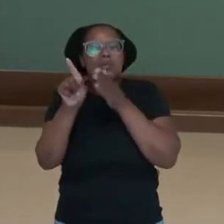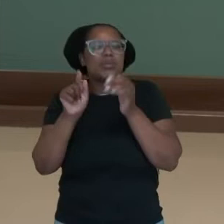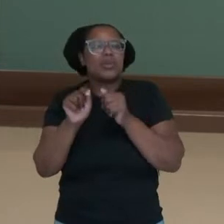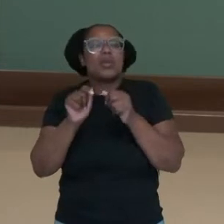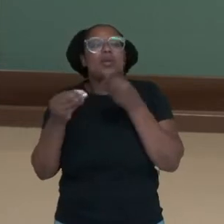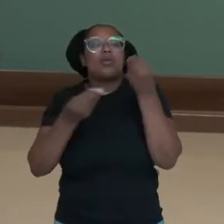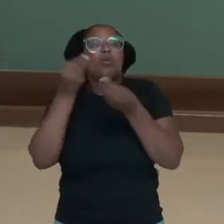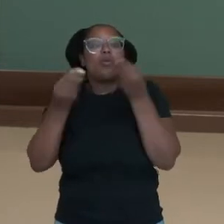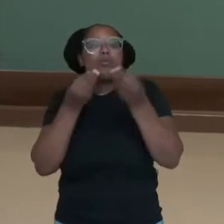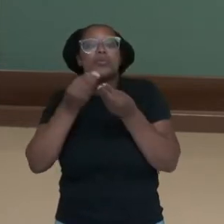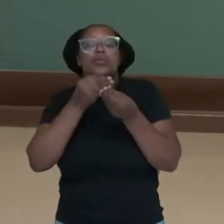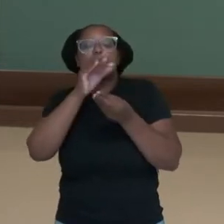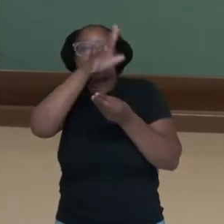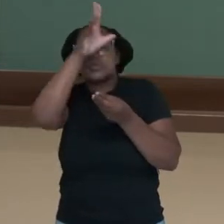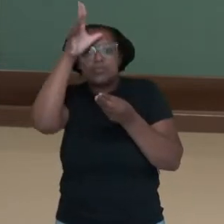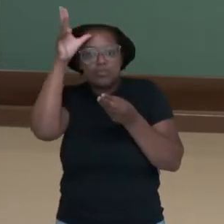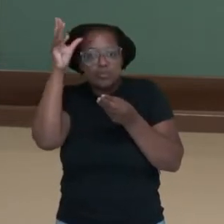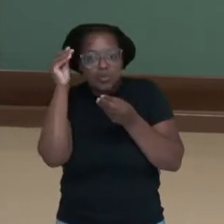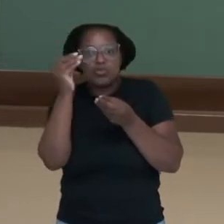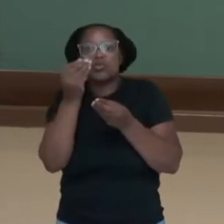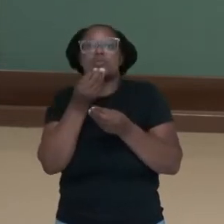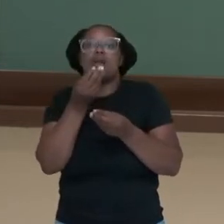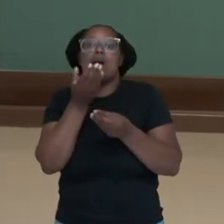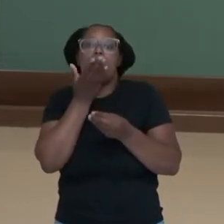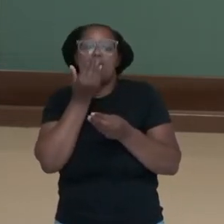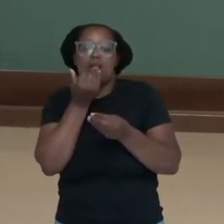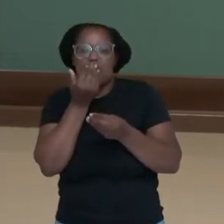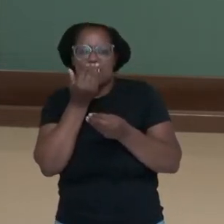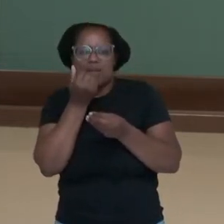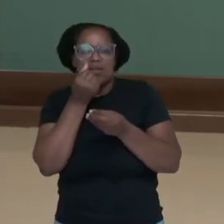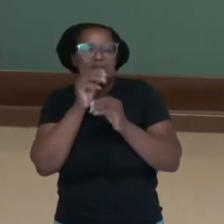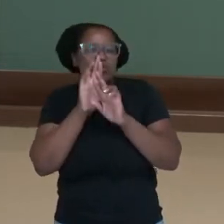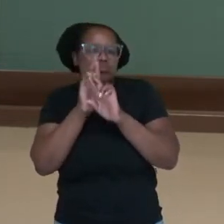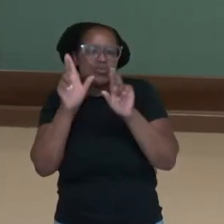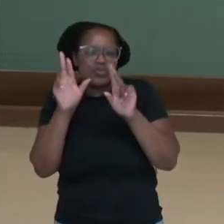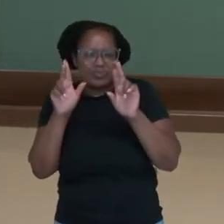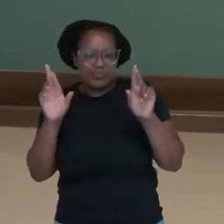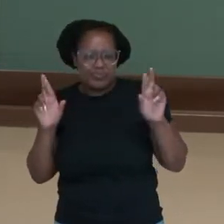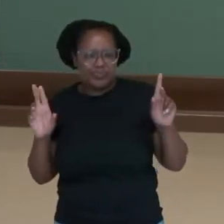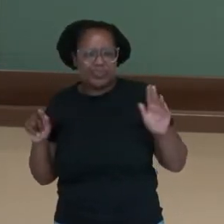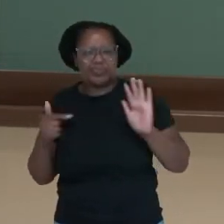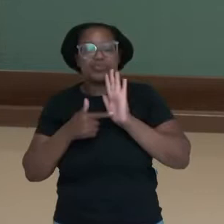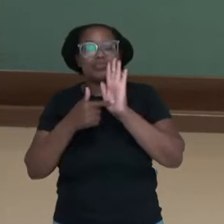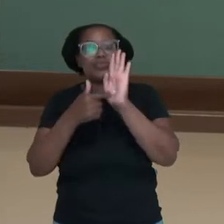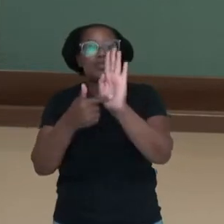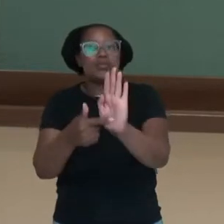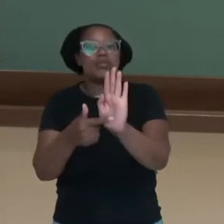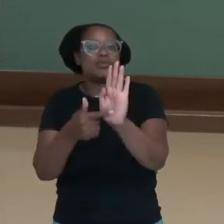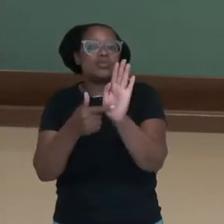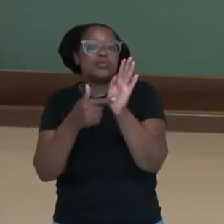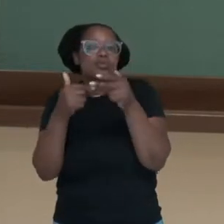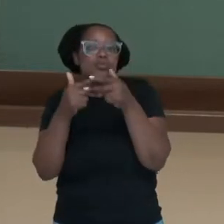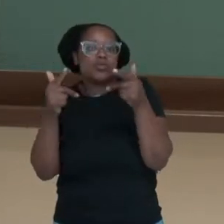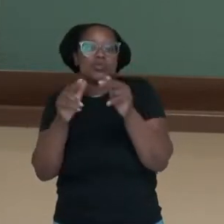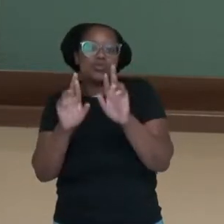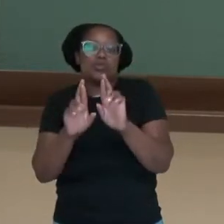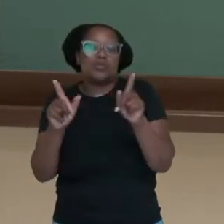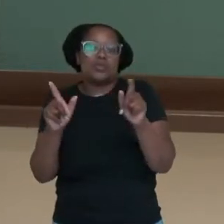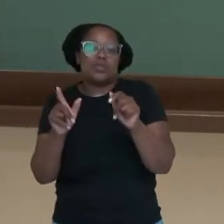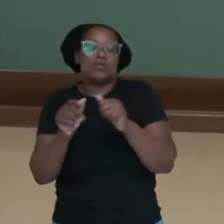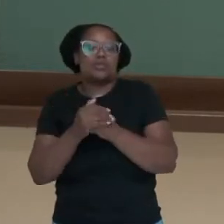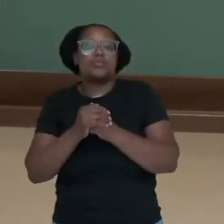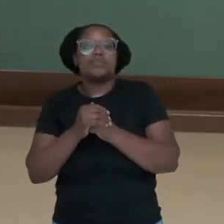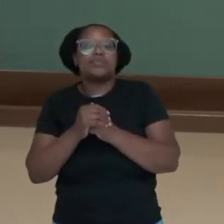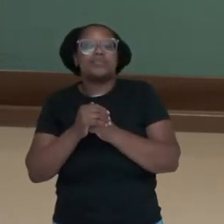imagem se alimentam? Então, a gente percebe que diferentes seres vivos apresentam diferentes estruturas para se